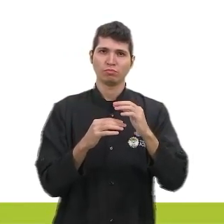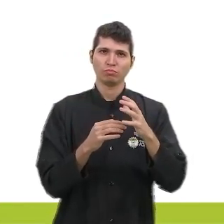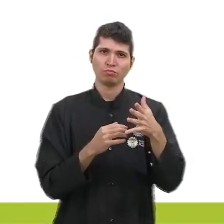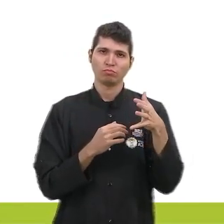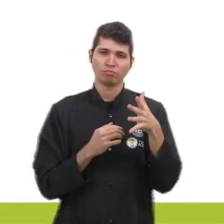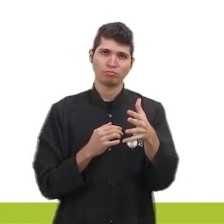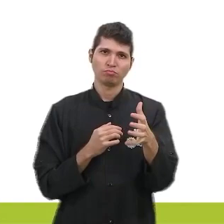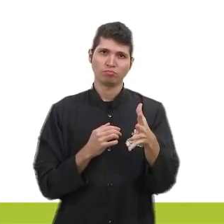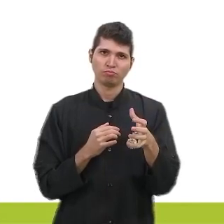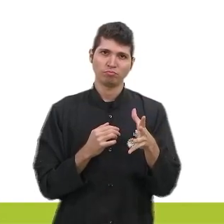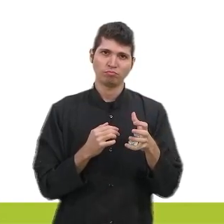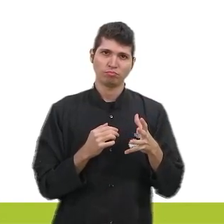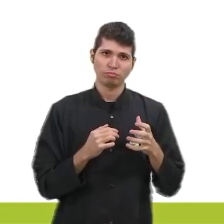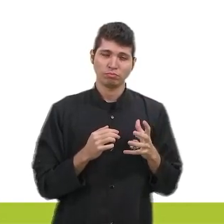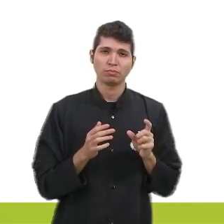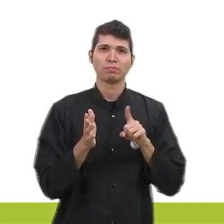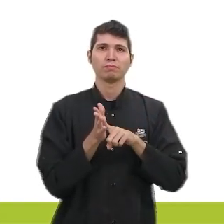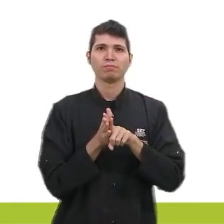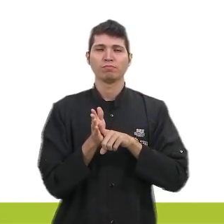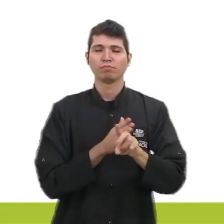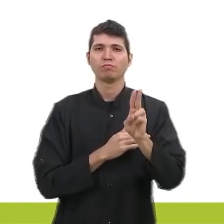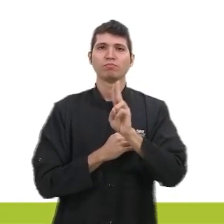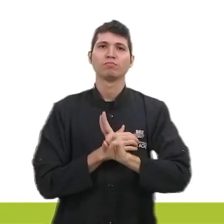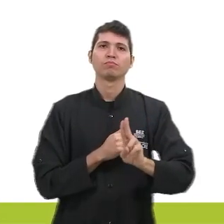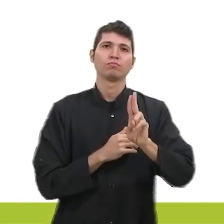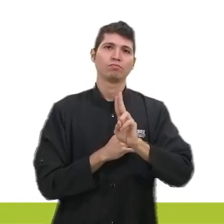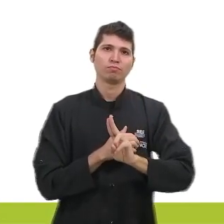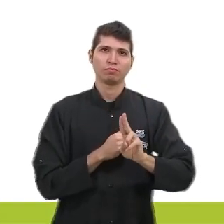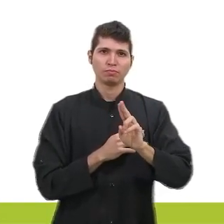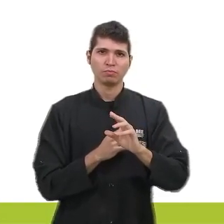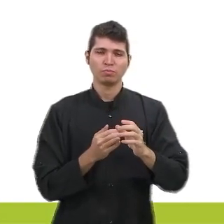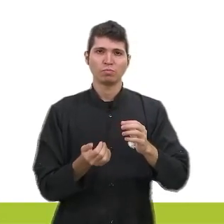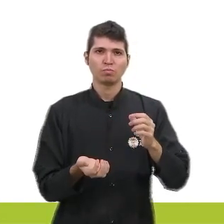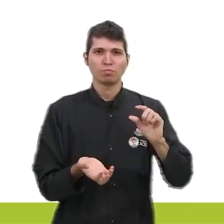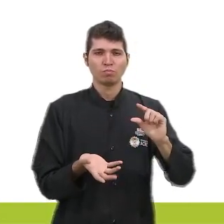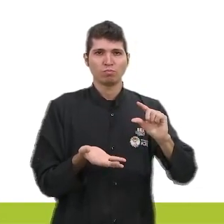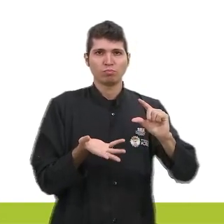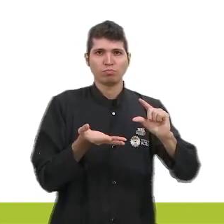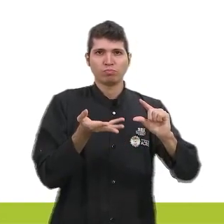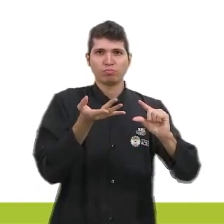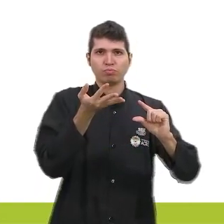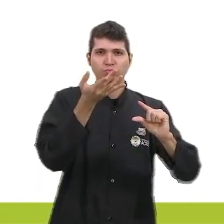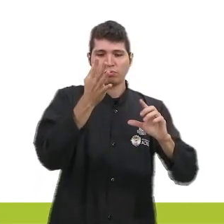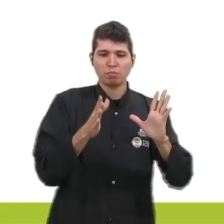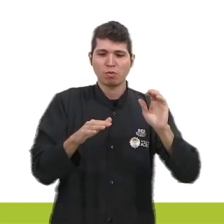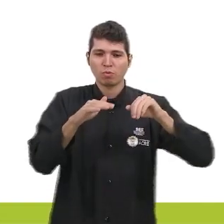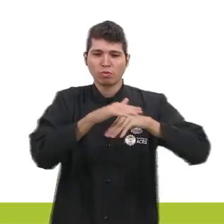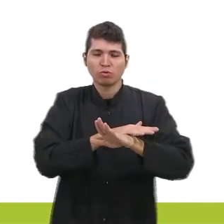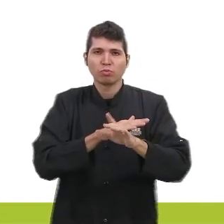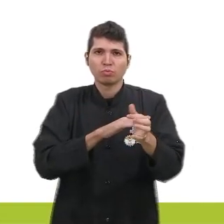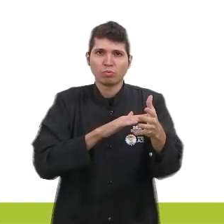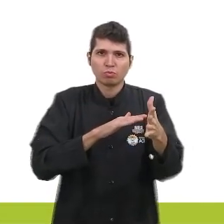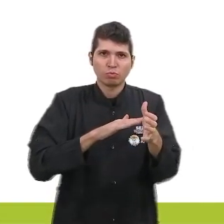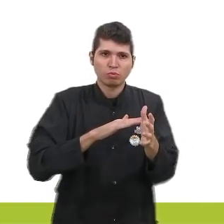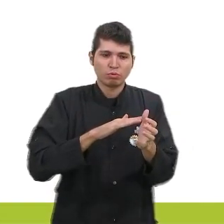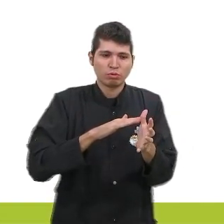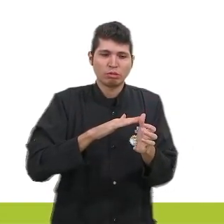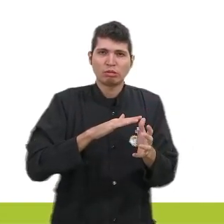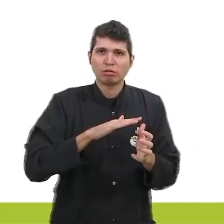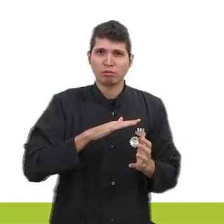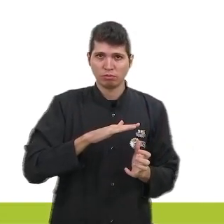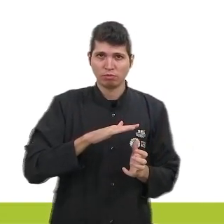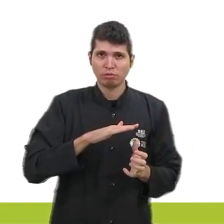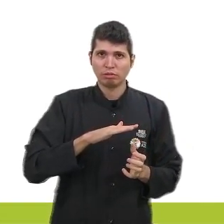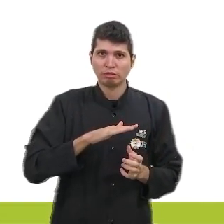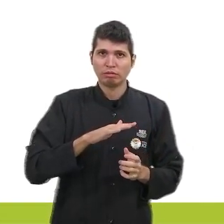bactéria. Para essa pesquisa, ele utiliza uma estufa para armazenar as bactérias. A temperatura do interior dessa estufa, em